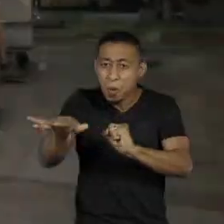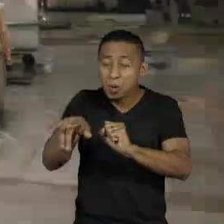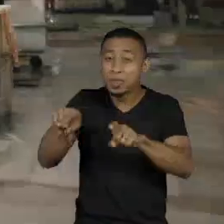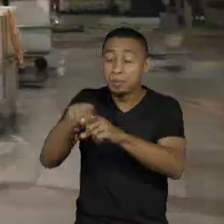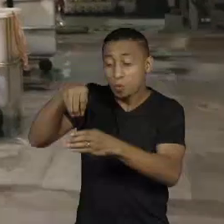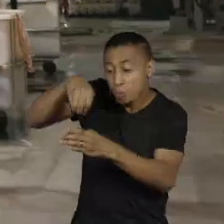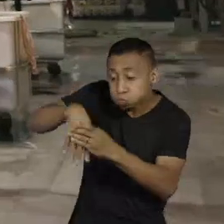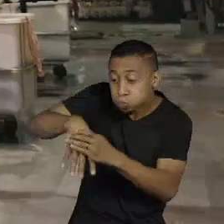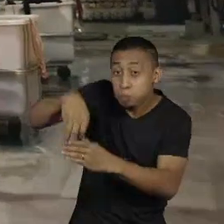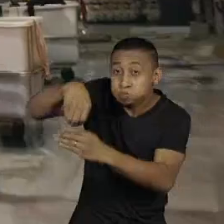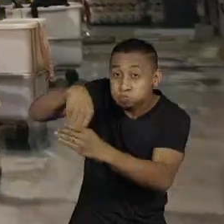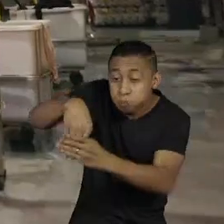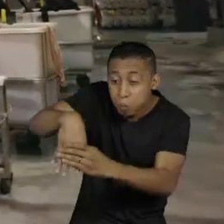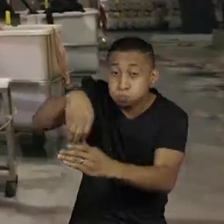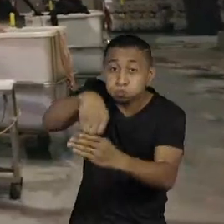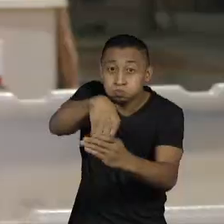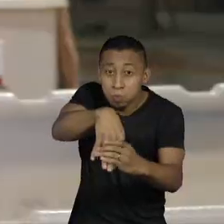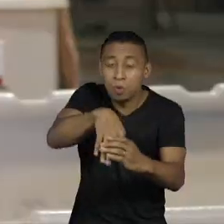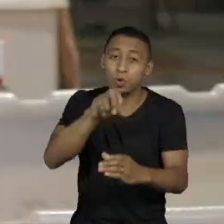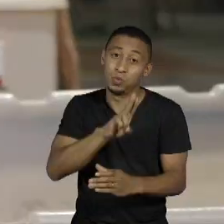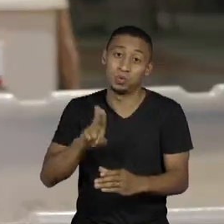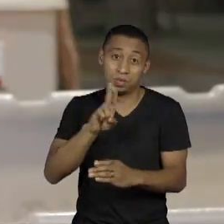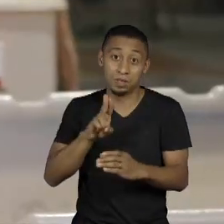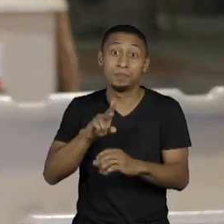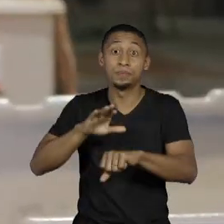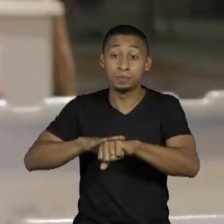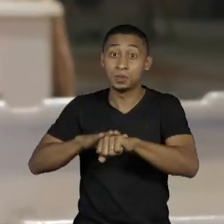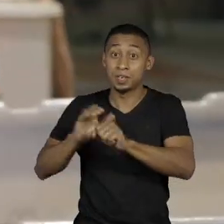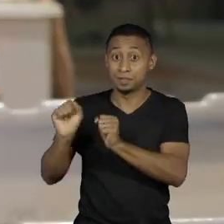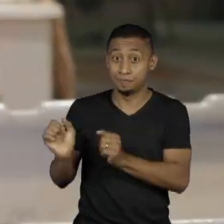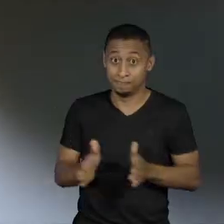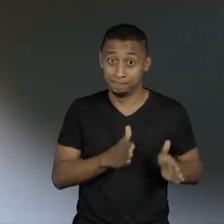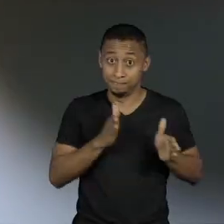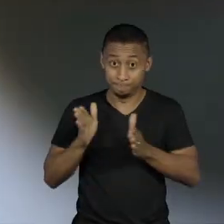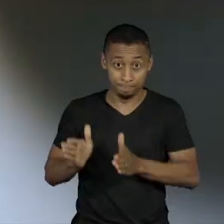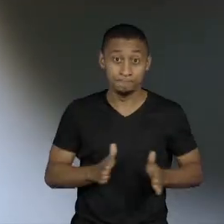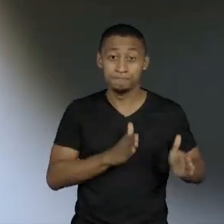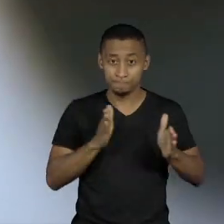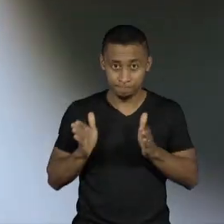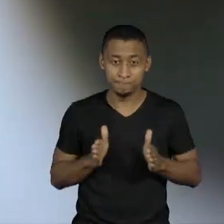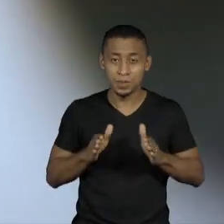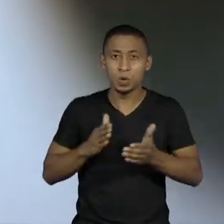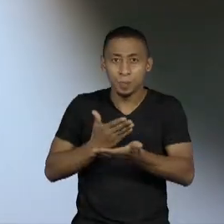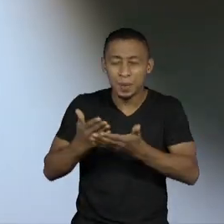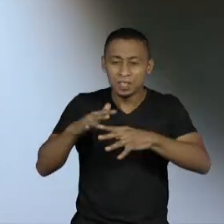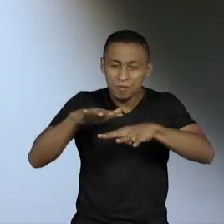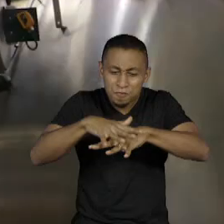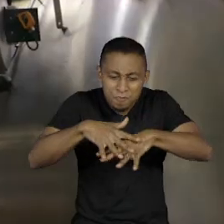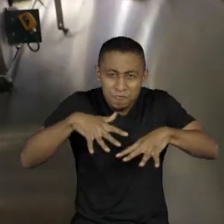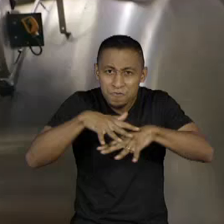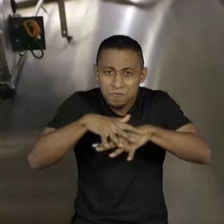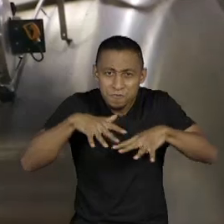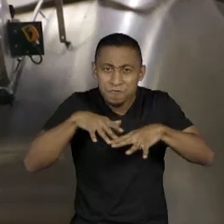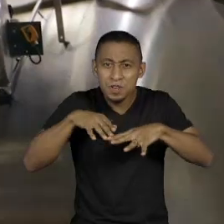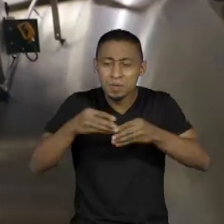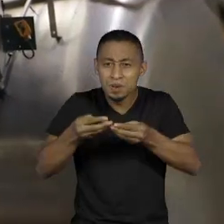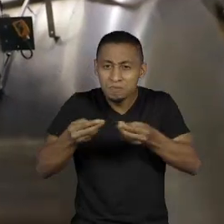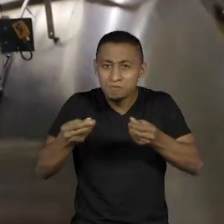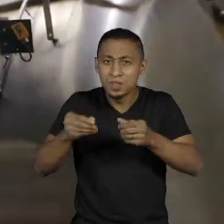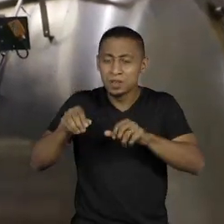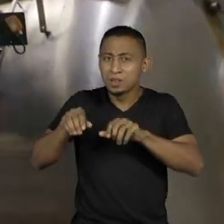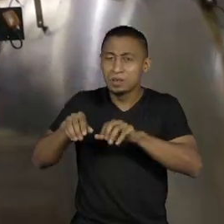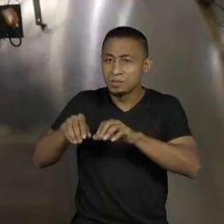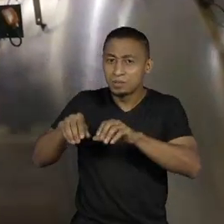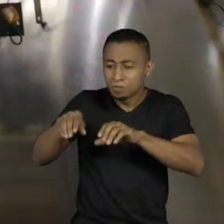adubos. Na questão do processo produtivo, você tem impactos desde as fibras, na questão da fiação,